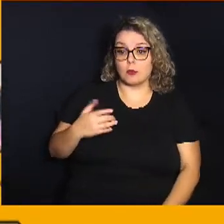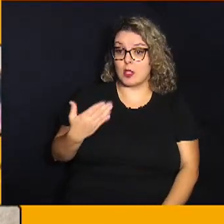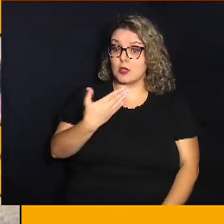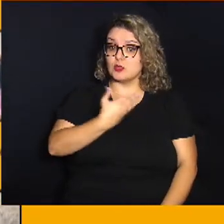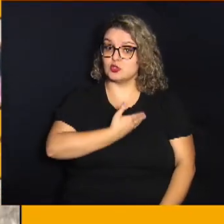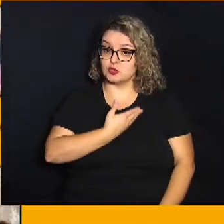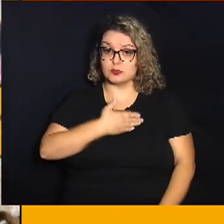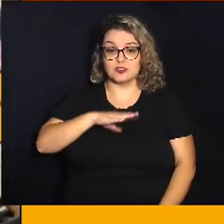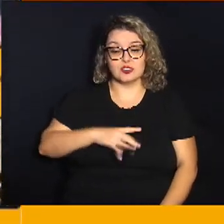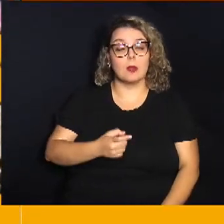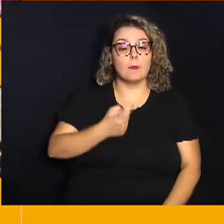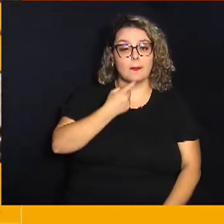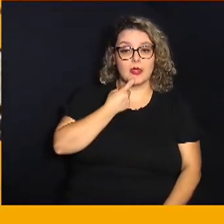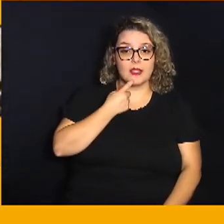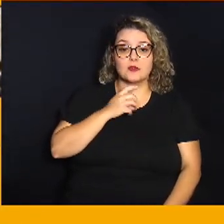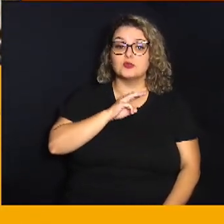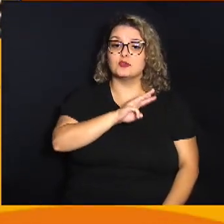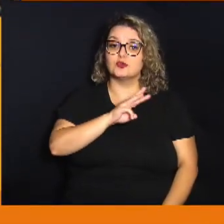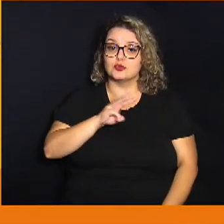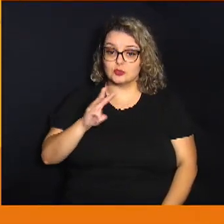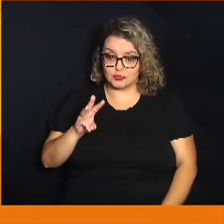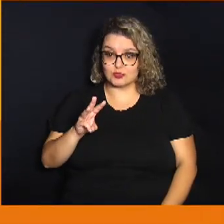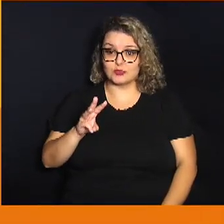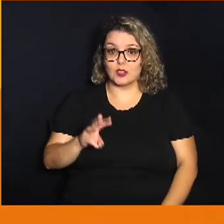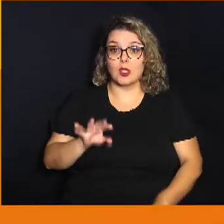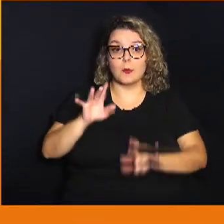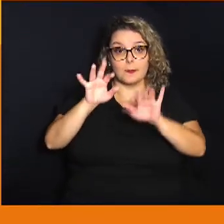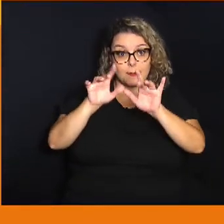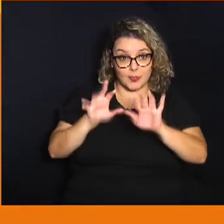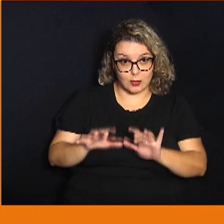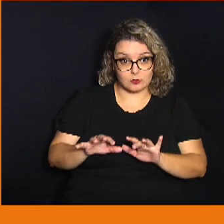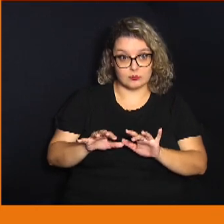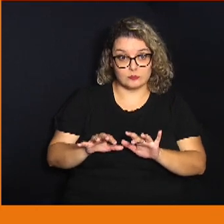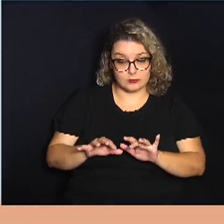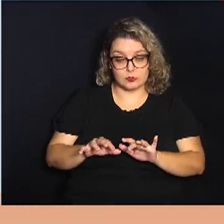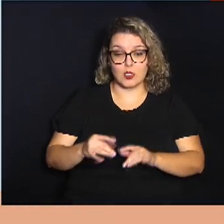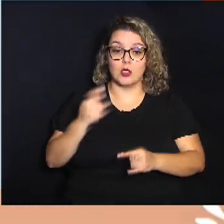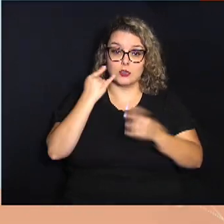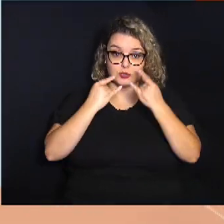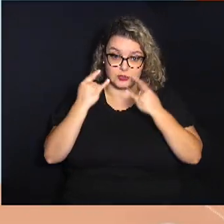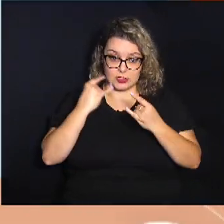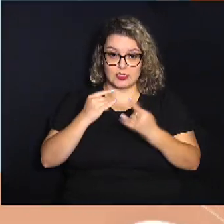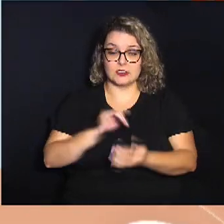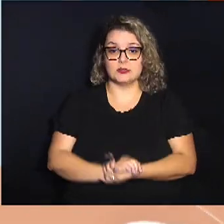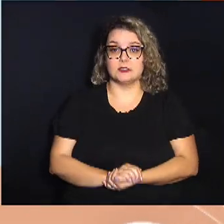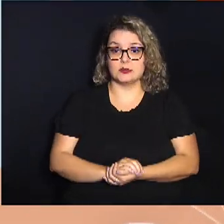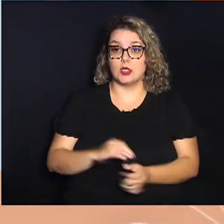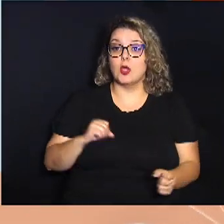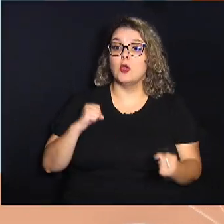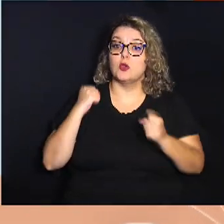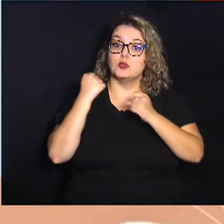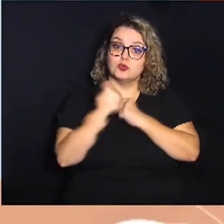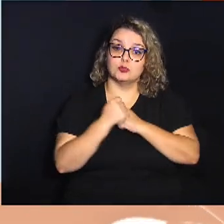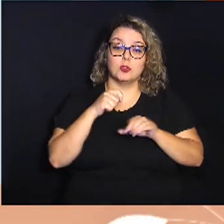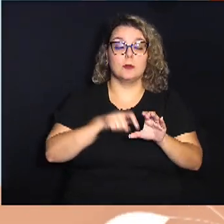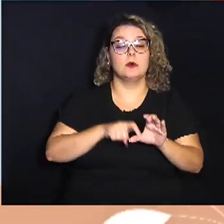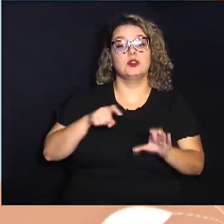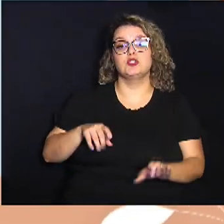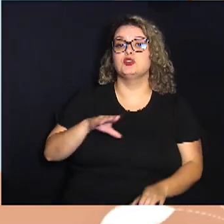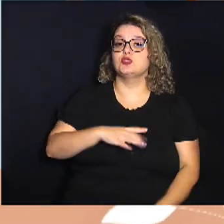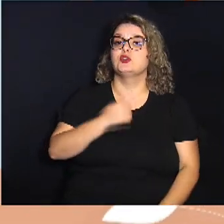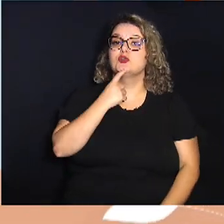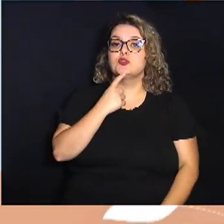Animais de Campinas, entre no site e preencha a ficha de interesse. Os protetores independentes têm